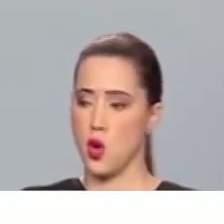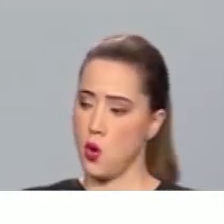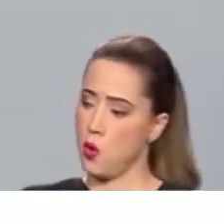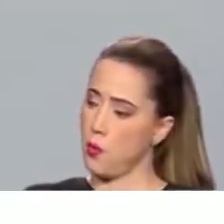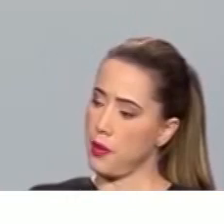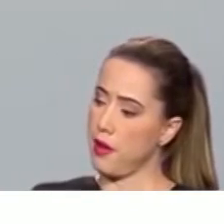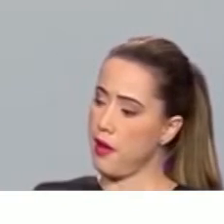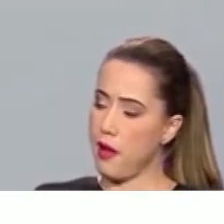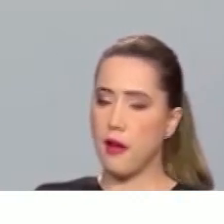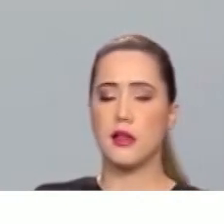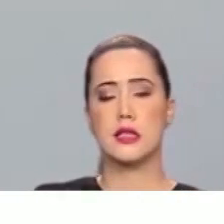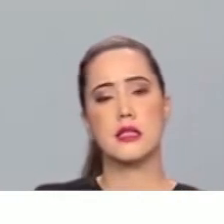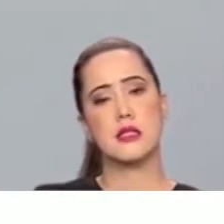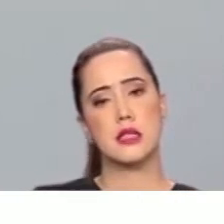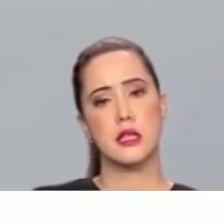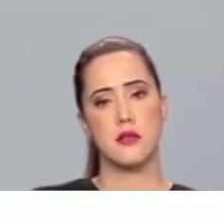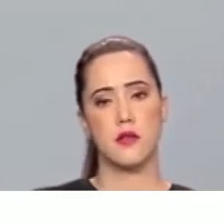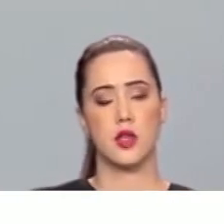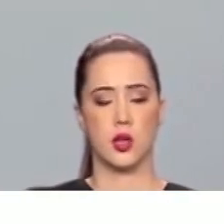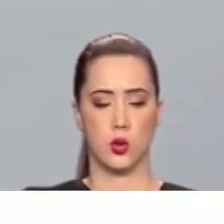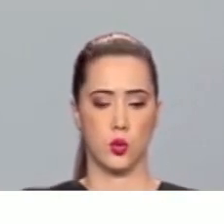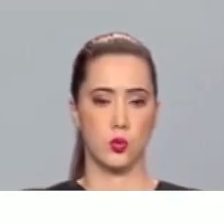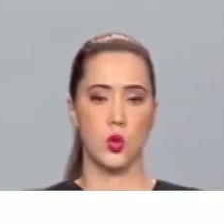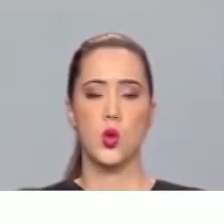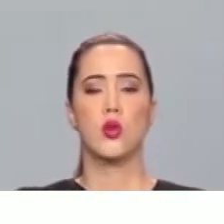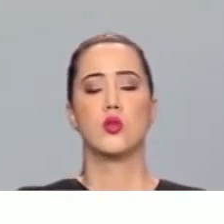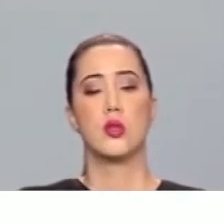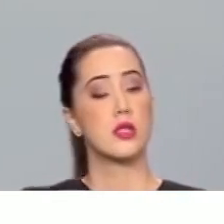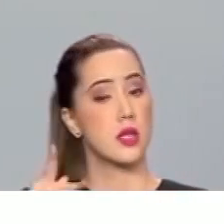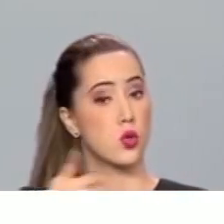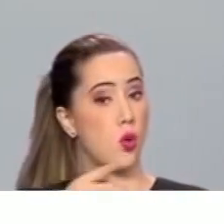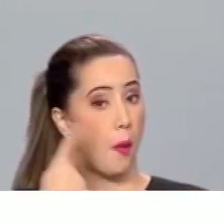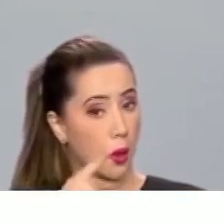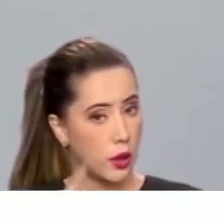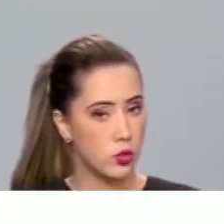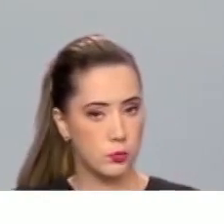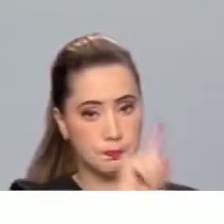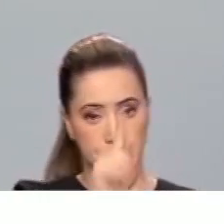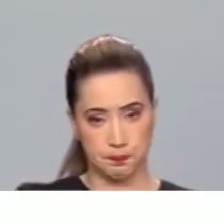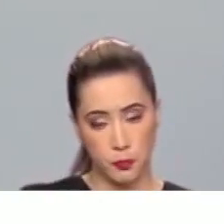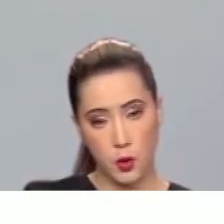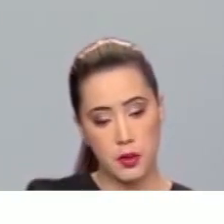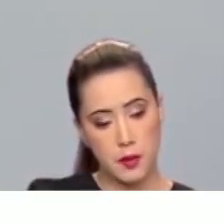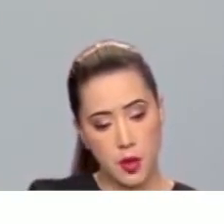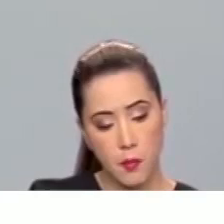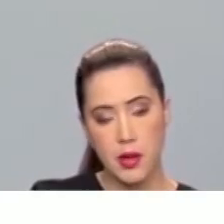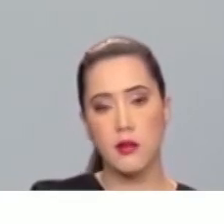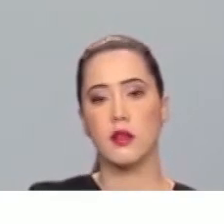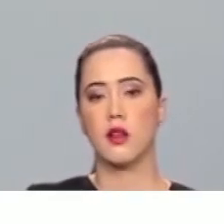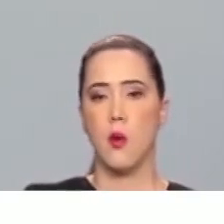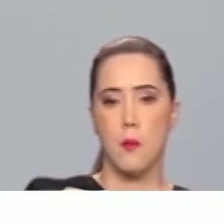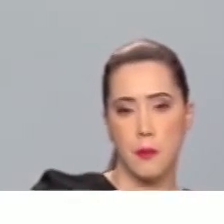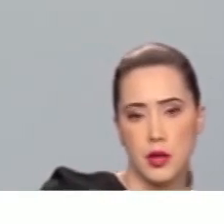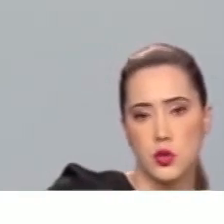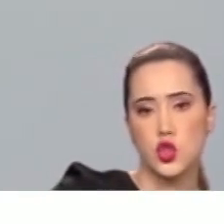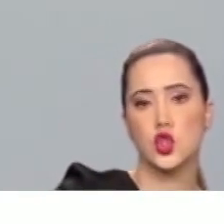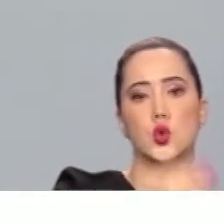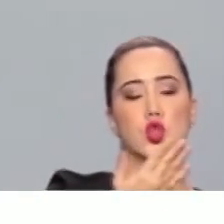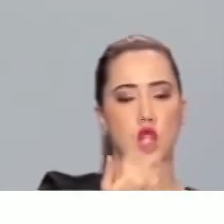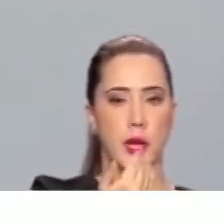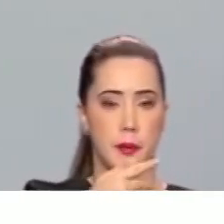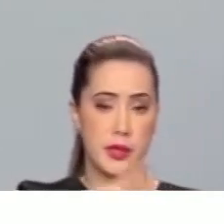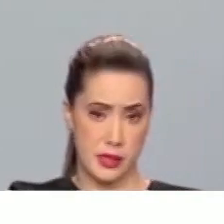responde a 2 pilares da sua política. O primeiro pilar é o aumento de produção de alimentos no país,